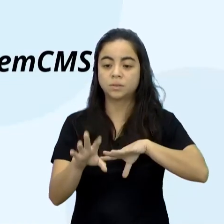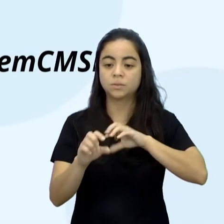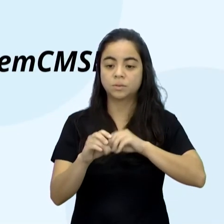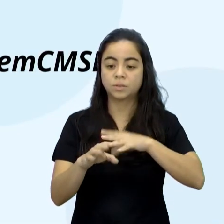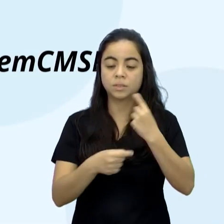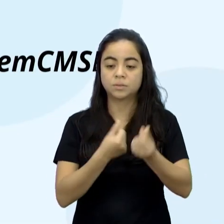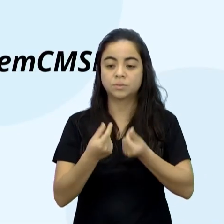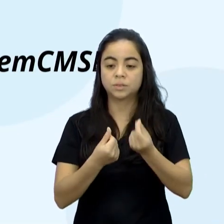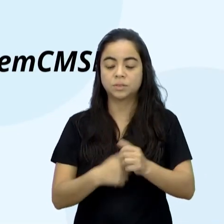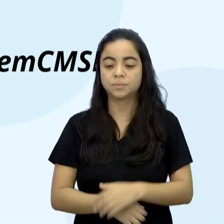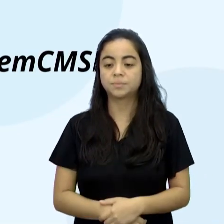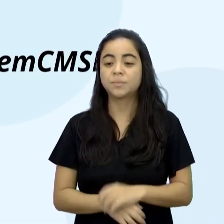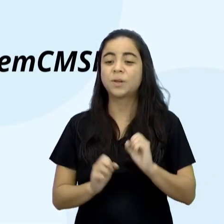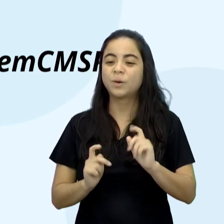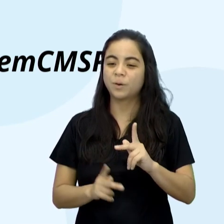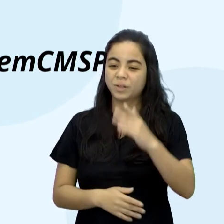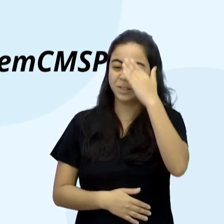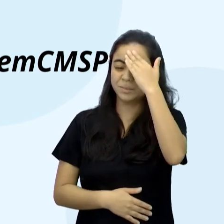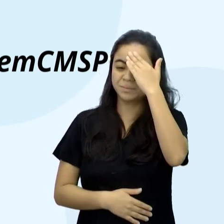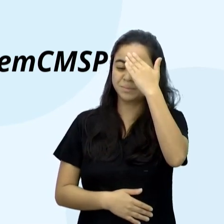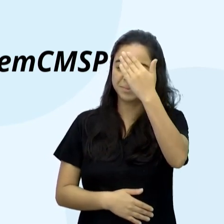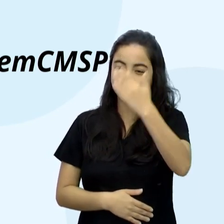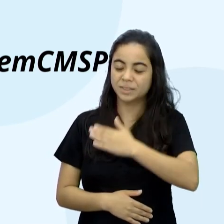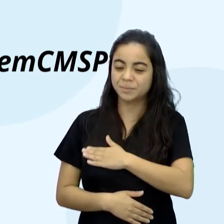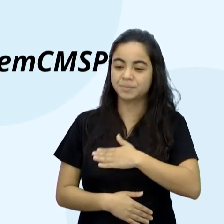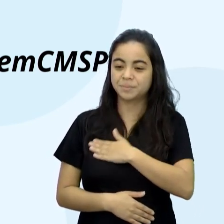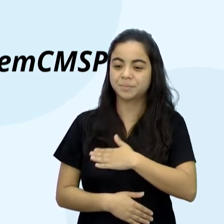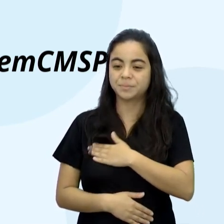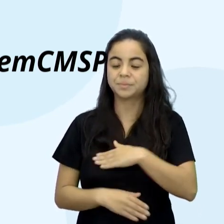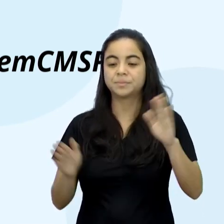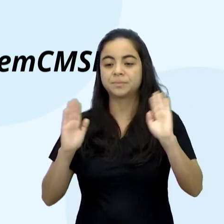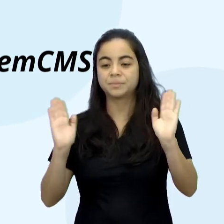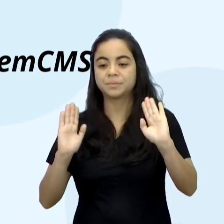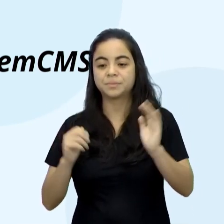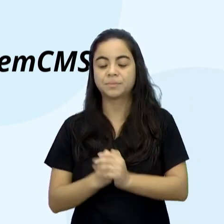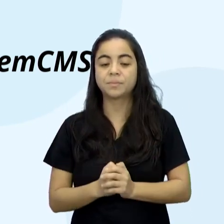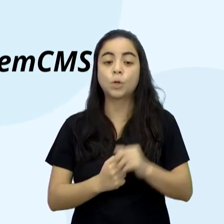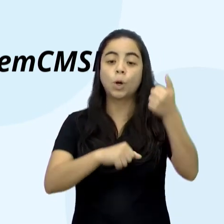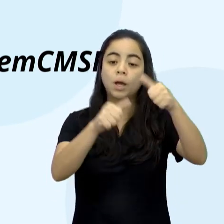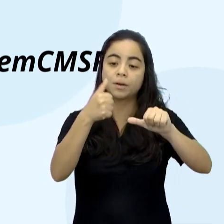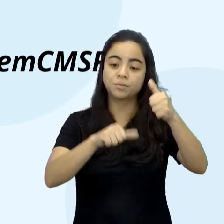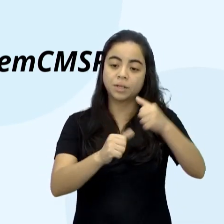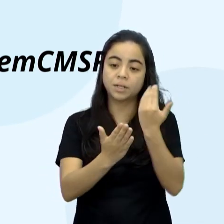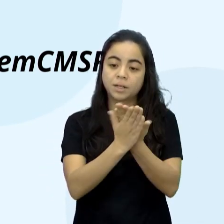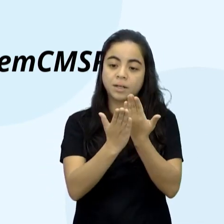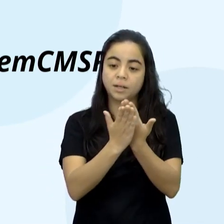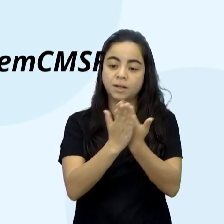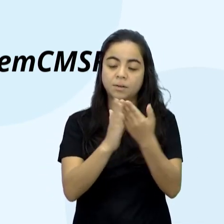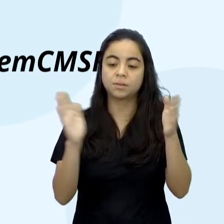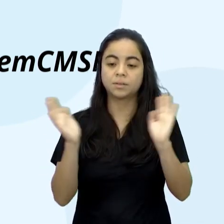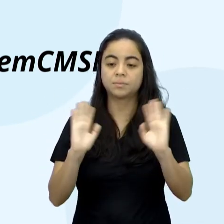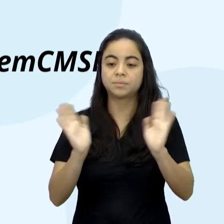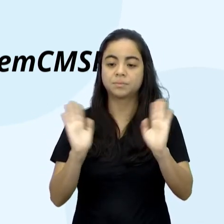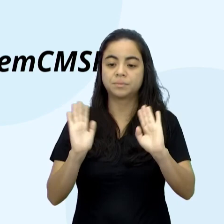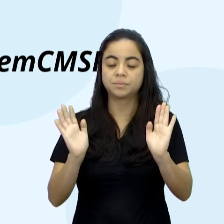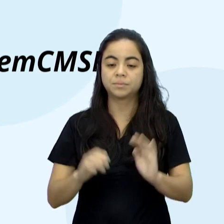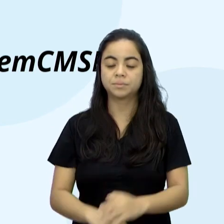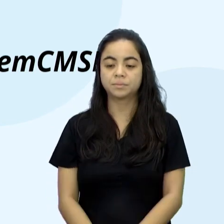Então, ok. Foi um prazer, professora Ilana. Então, até a próxima. Não esquecem de avaliar nossa aula. Obrigado, gente.